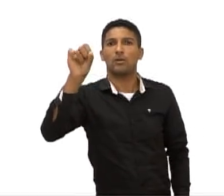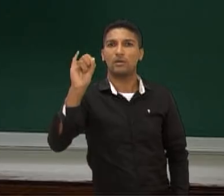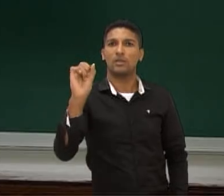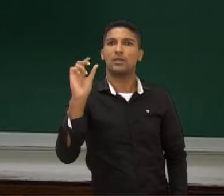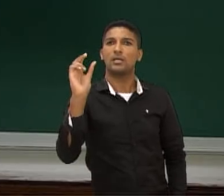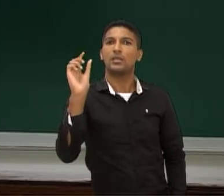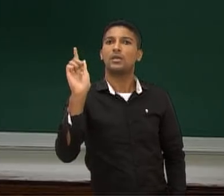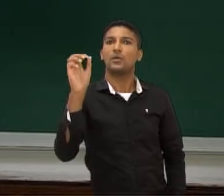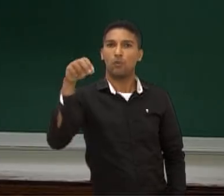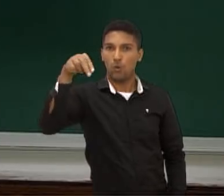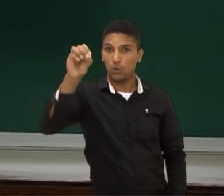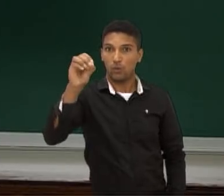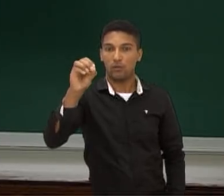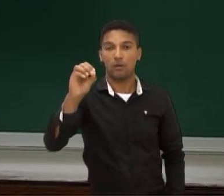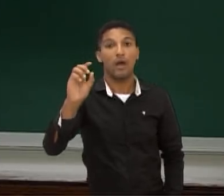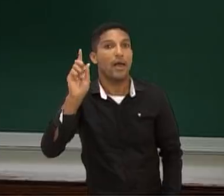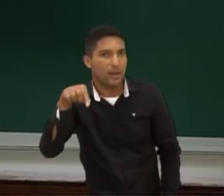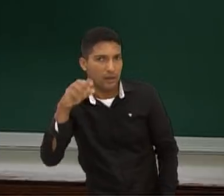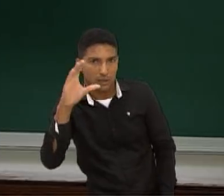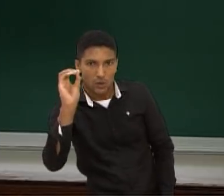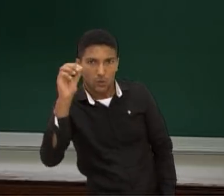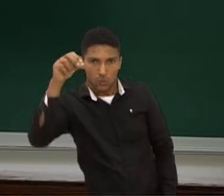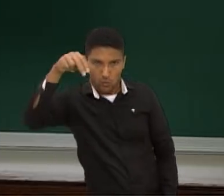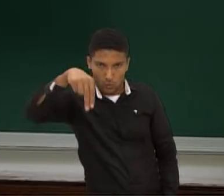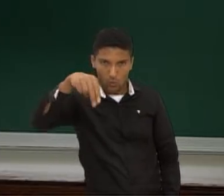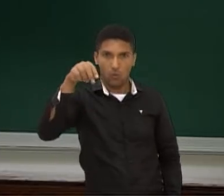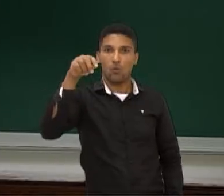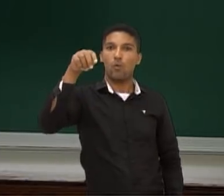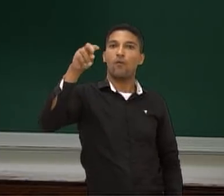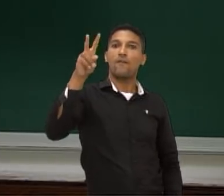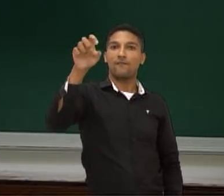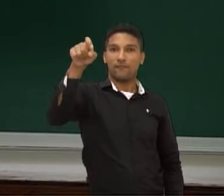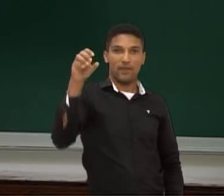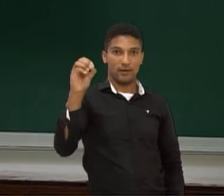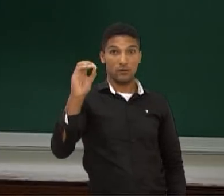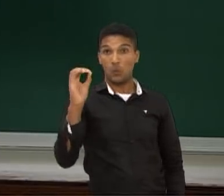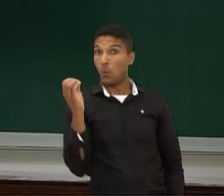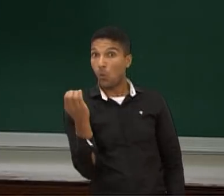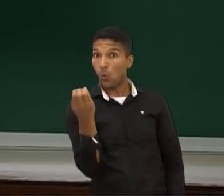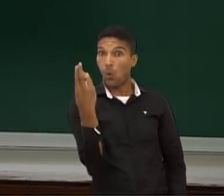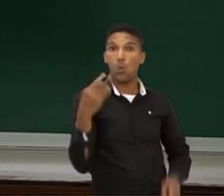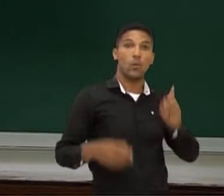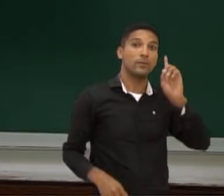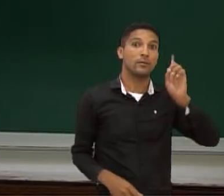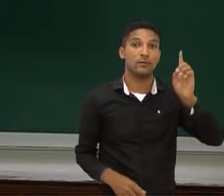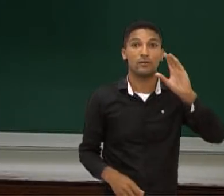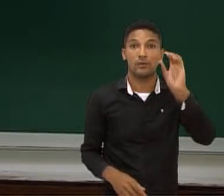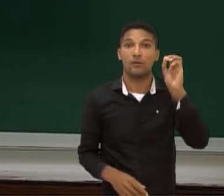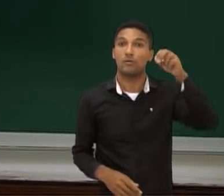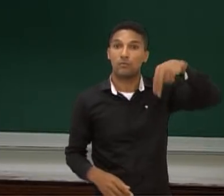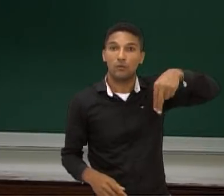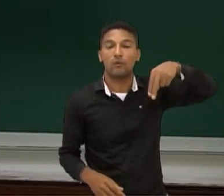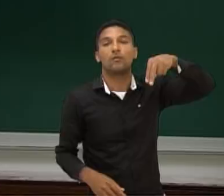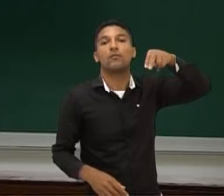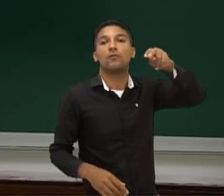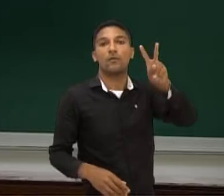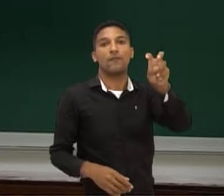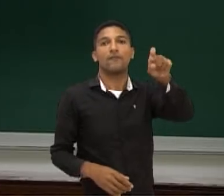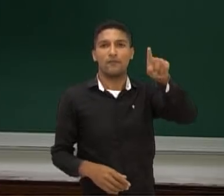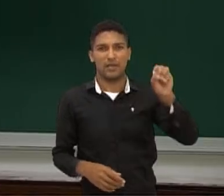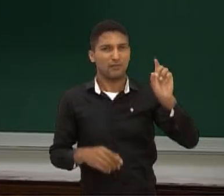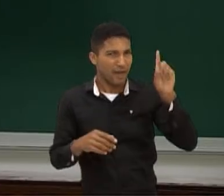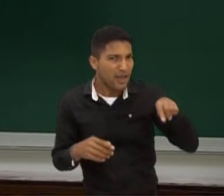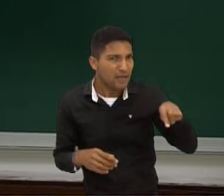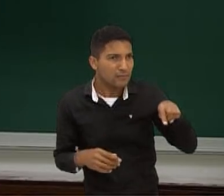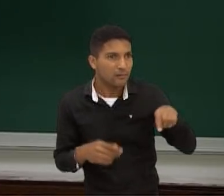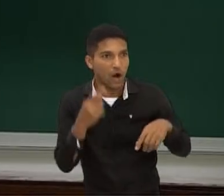convexo ou não convexo. Então, acompanhe aqui a professora. Eu tenho lá uma planta, aqui ó, com esse contorno azulzinho. Será que